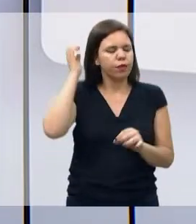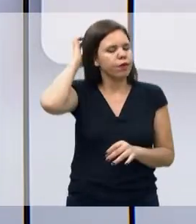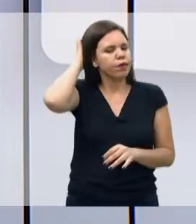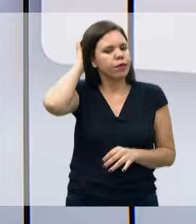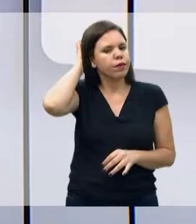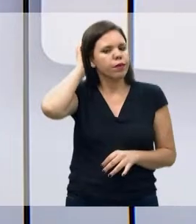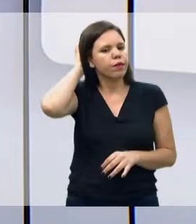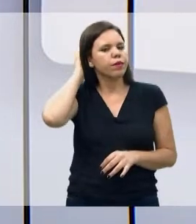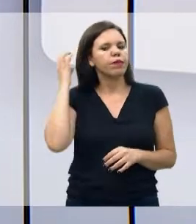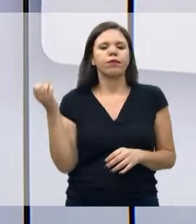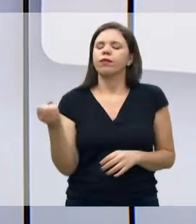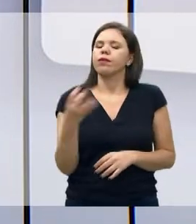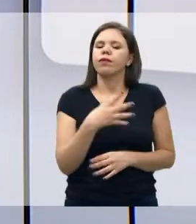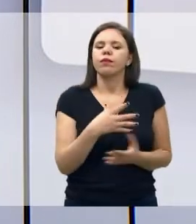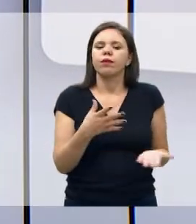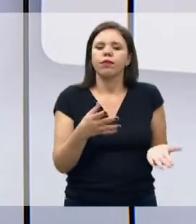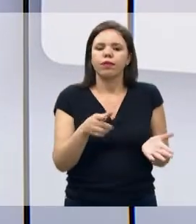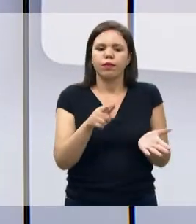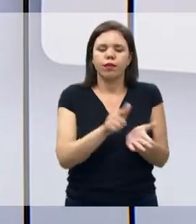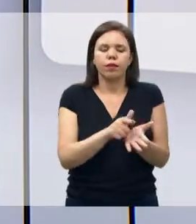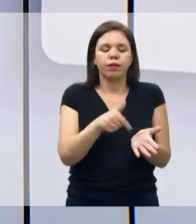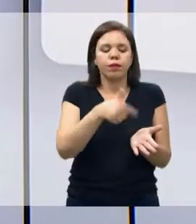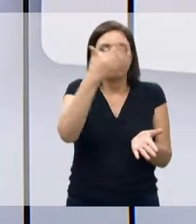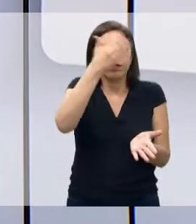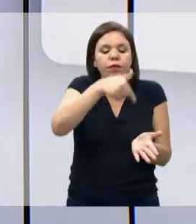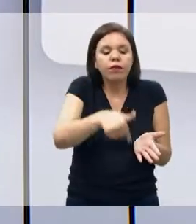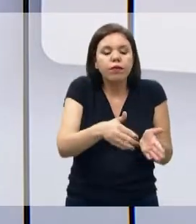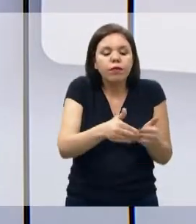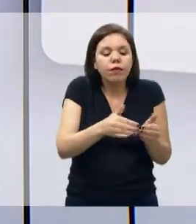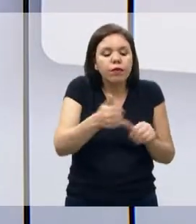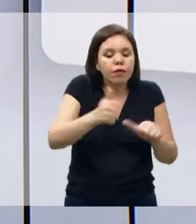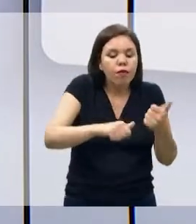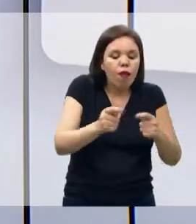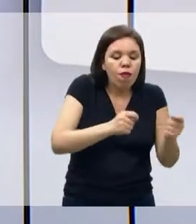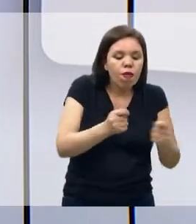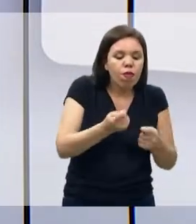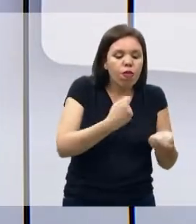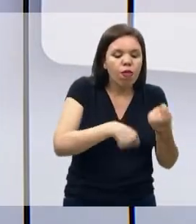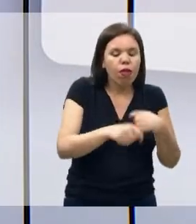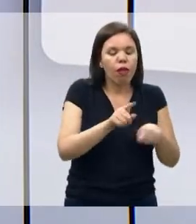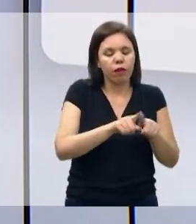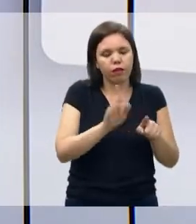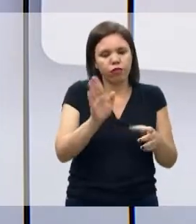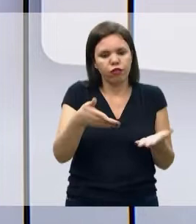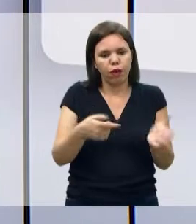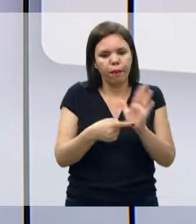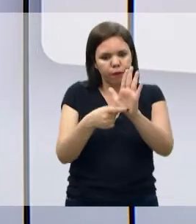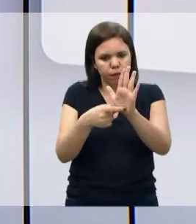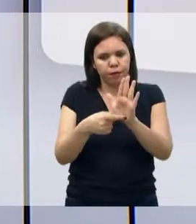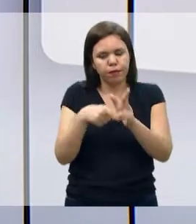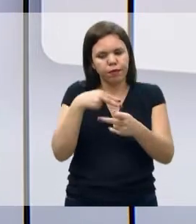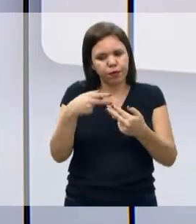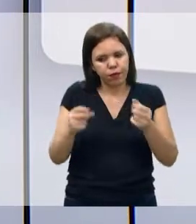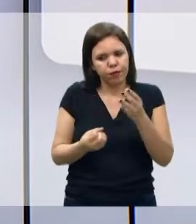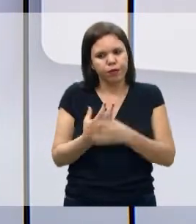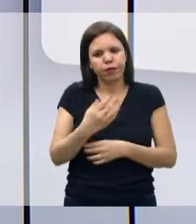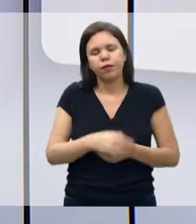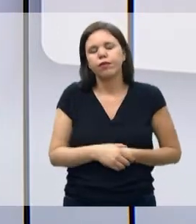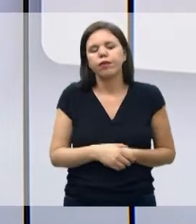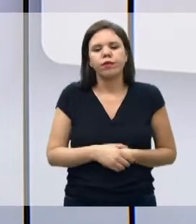né, dessa nova carta licitatória, poderia estar contemplando ou estar já sinalizando para que as coisas